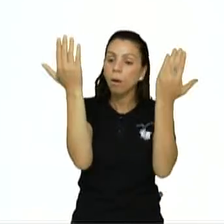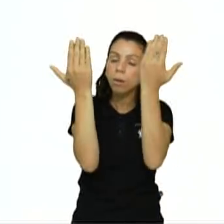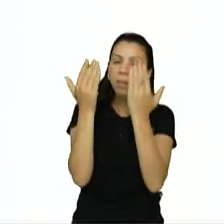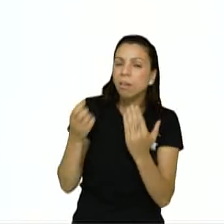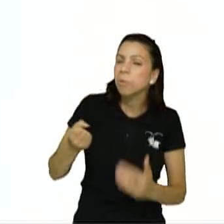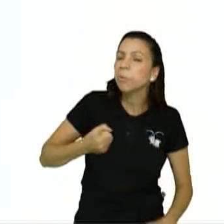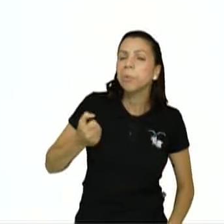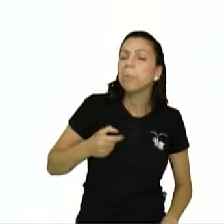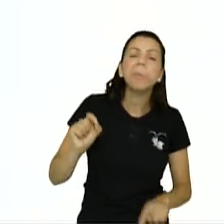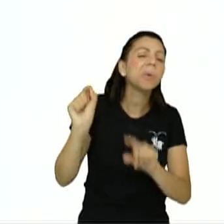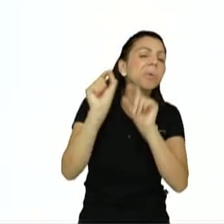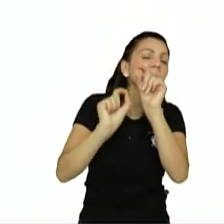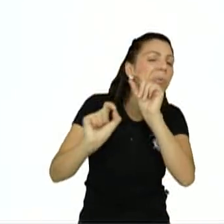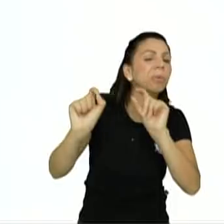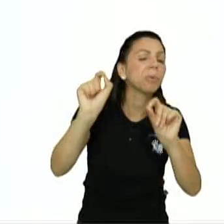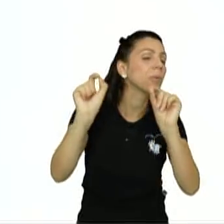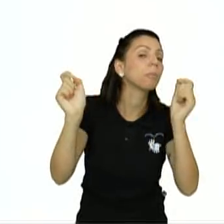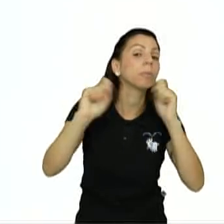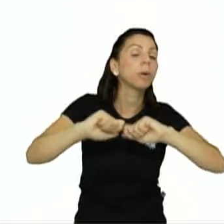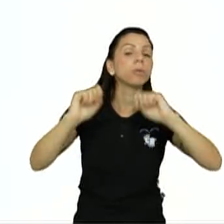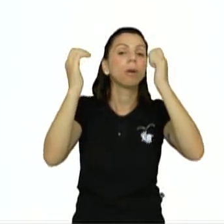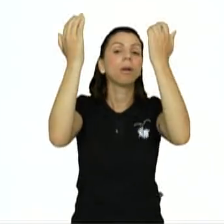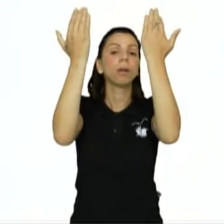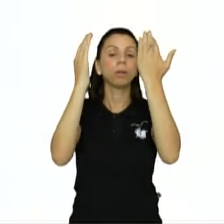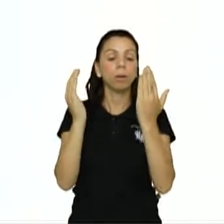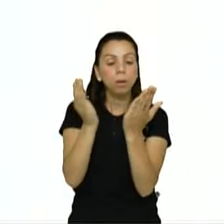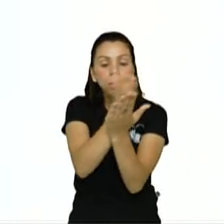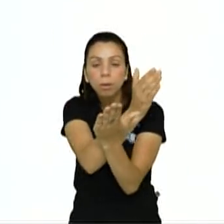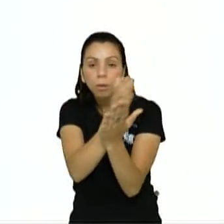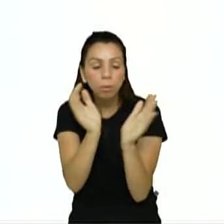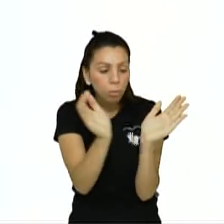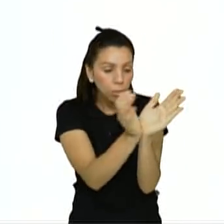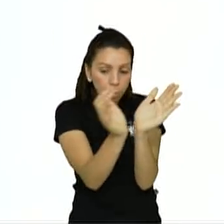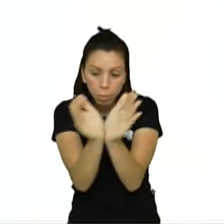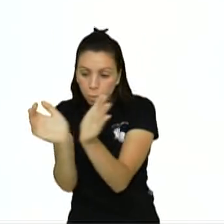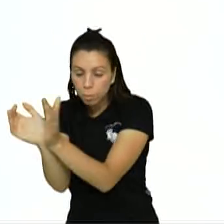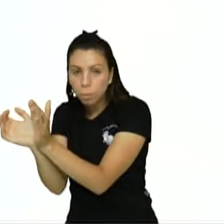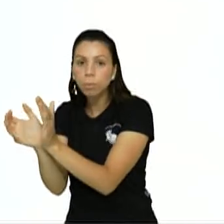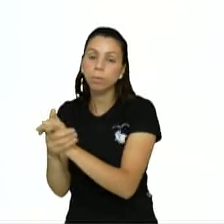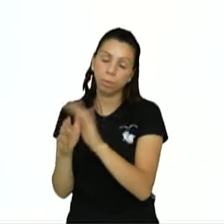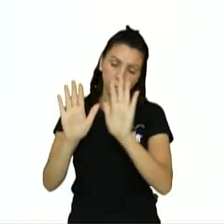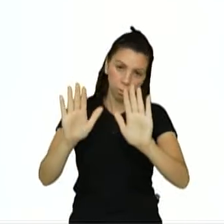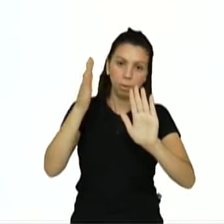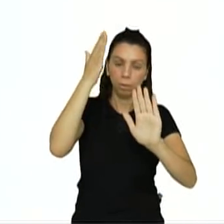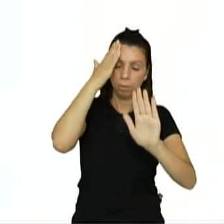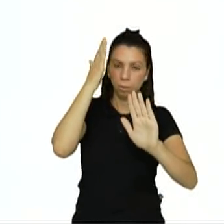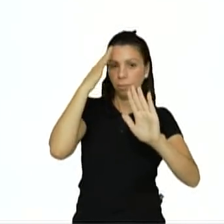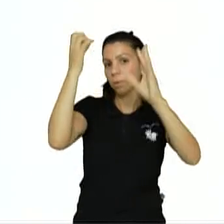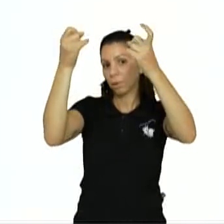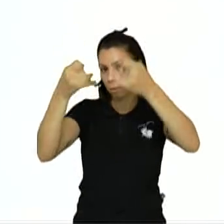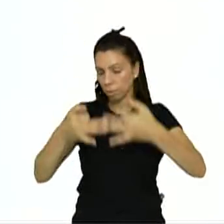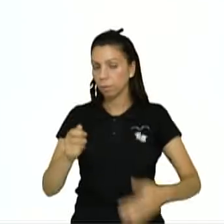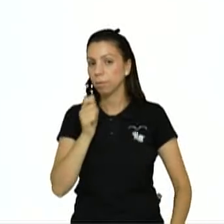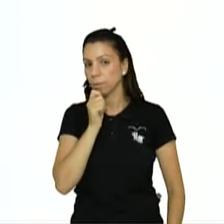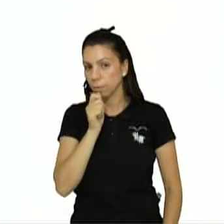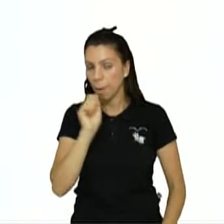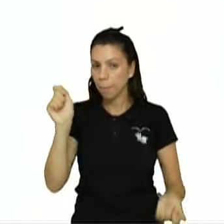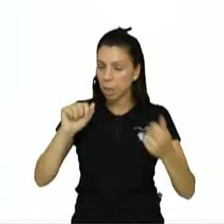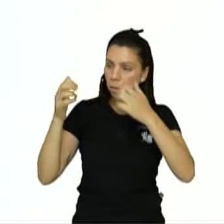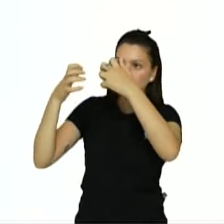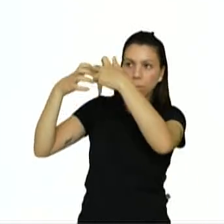alguma coisa. O que a gente pode analisar para separar ele dentro dos grupos? Eu sei que eu ainda não expliquei, mas vamos pensar